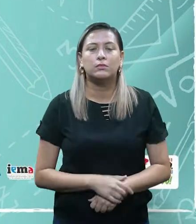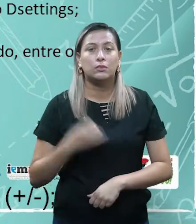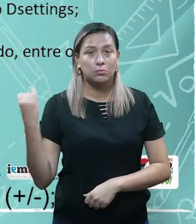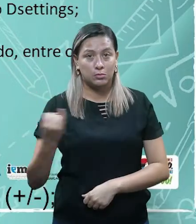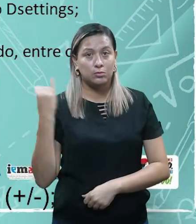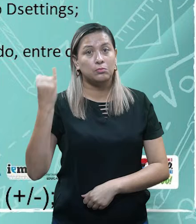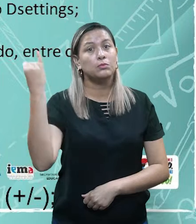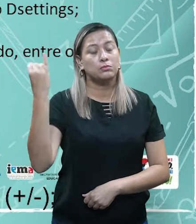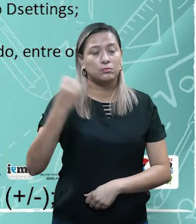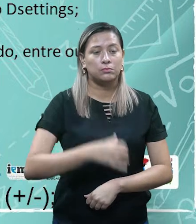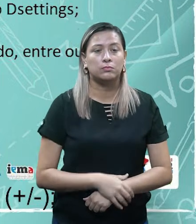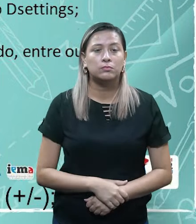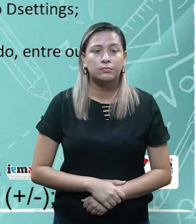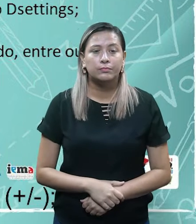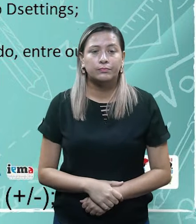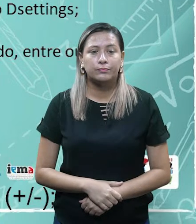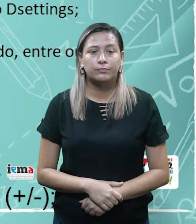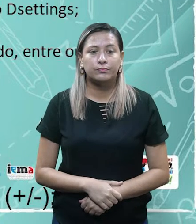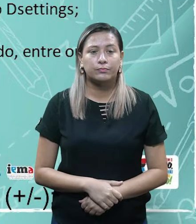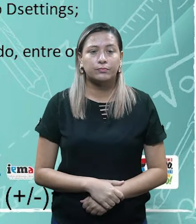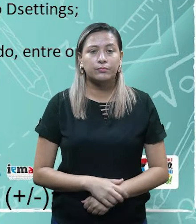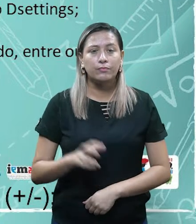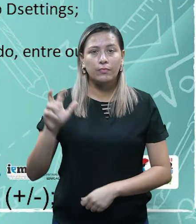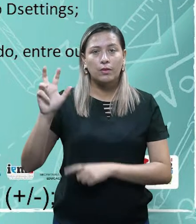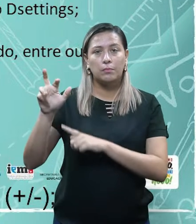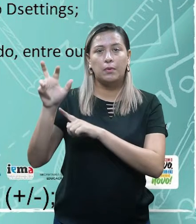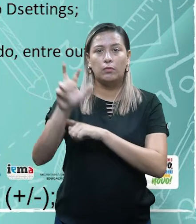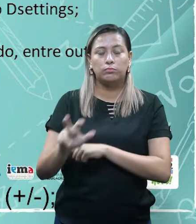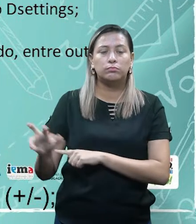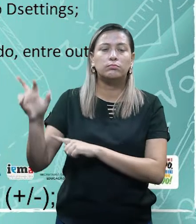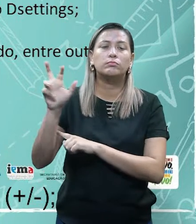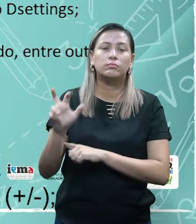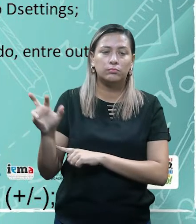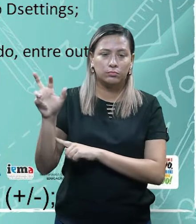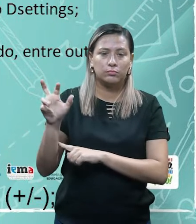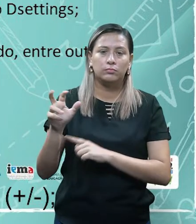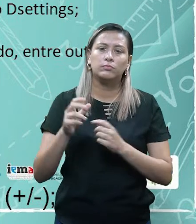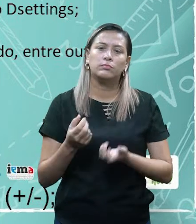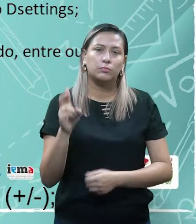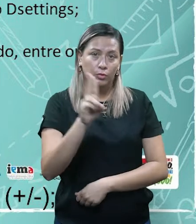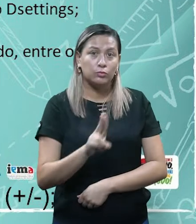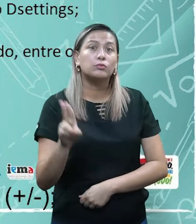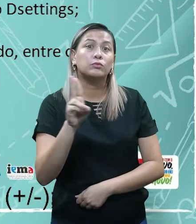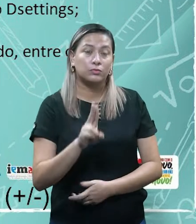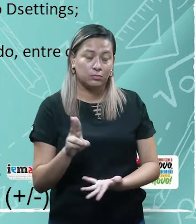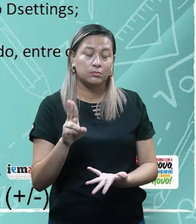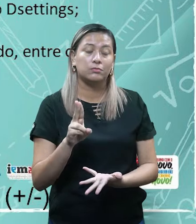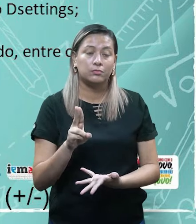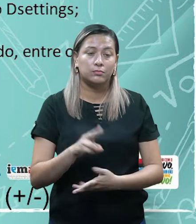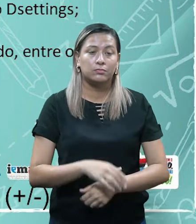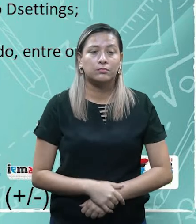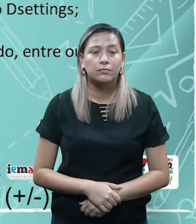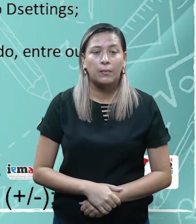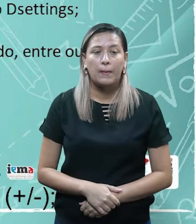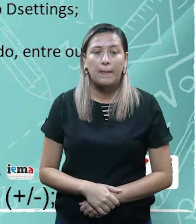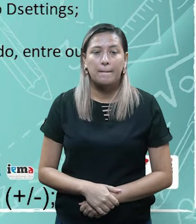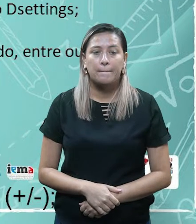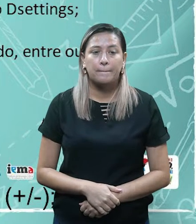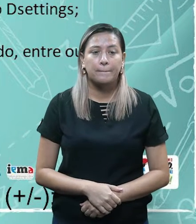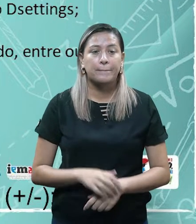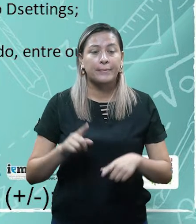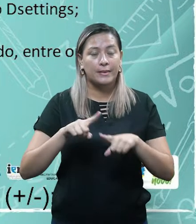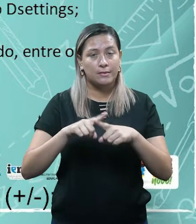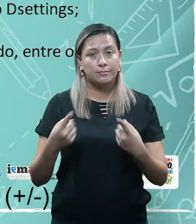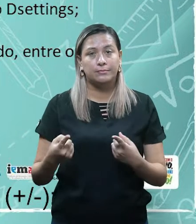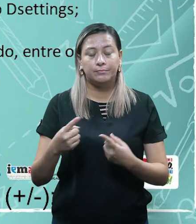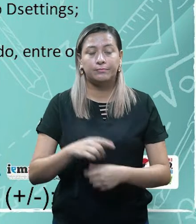Enter. Os botões do mouse também você pode utilizar bastante, tá? Só que no botão do